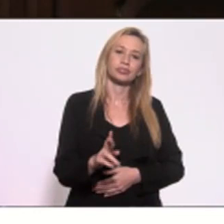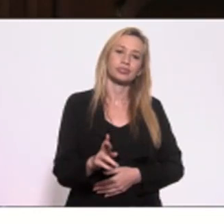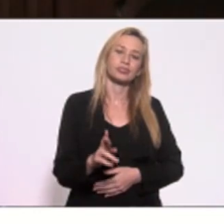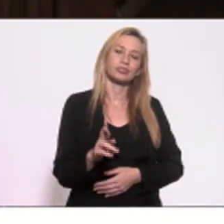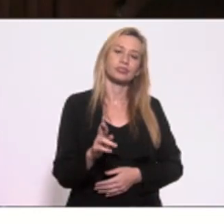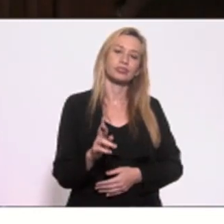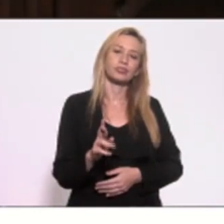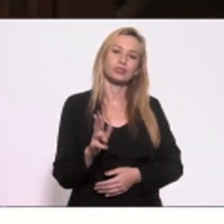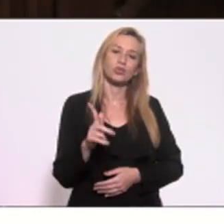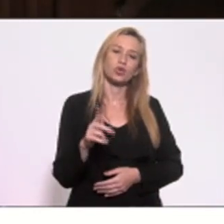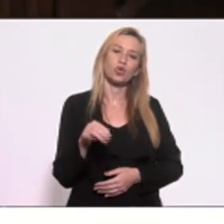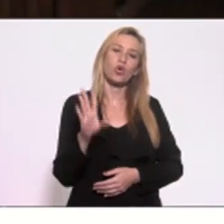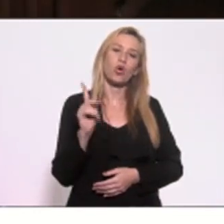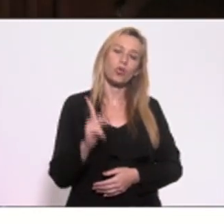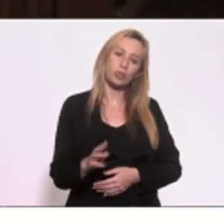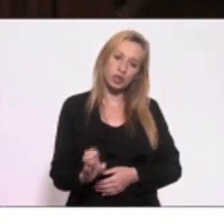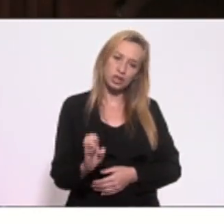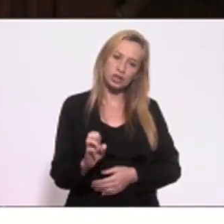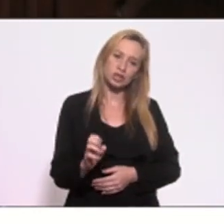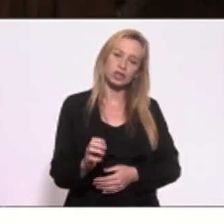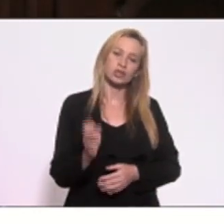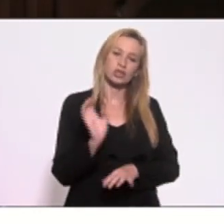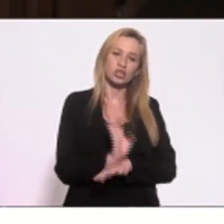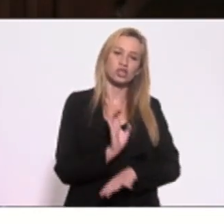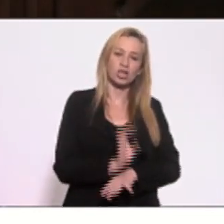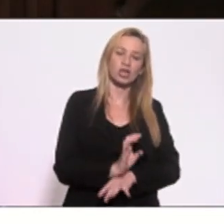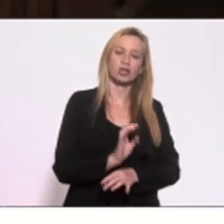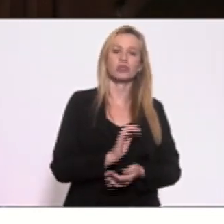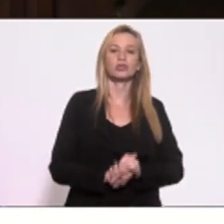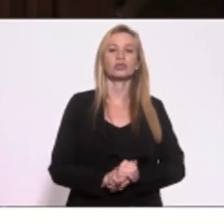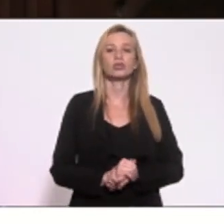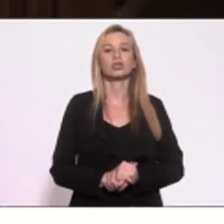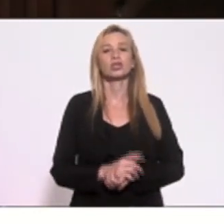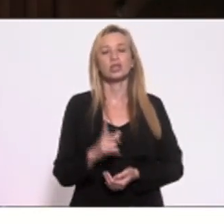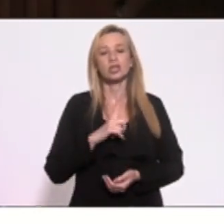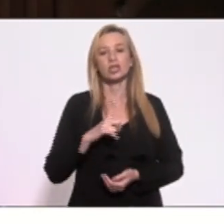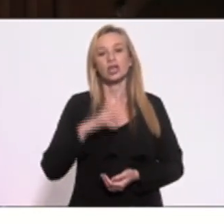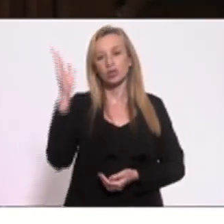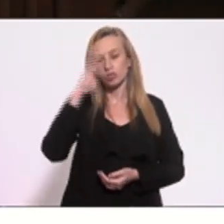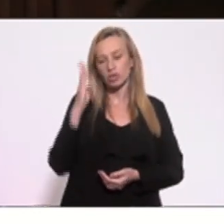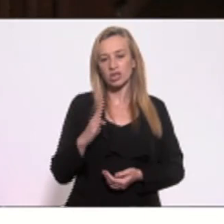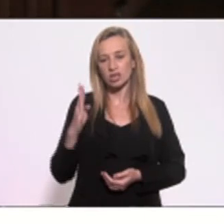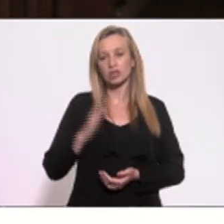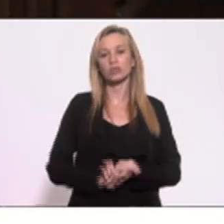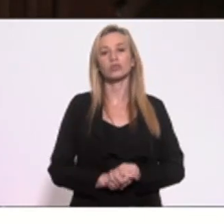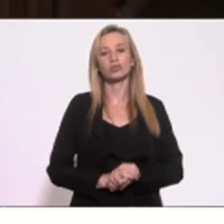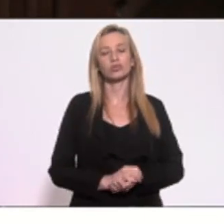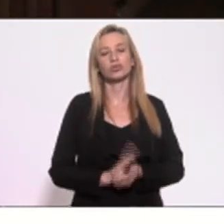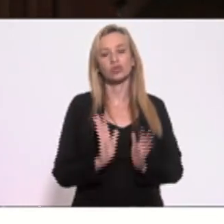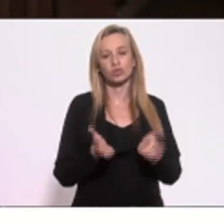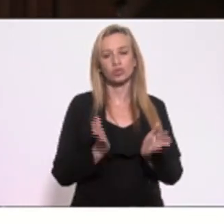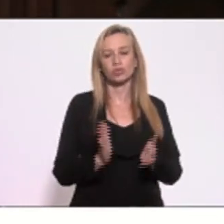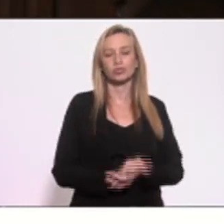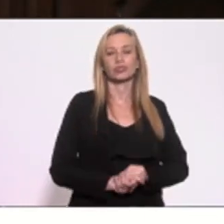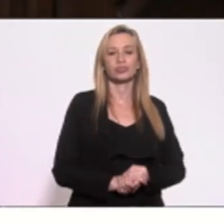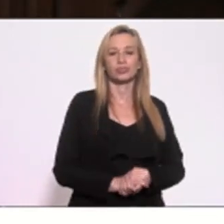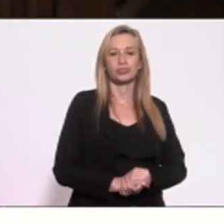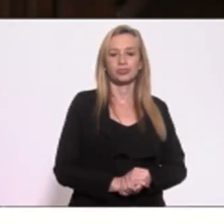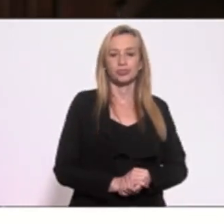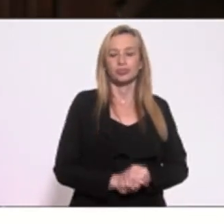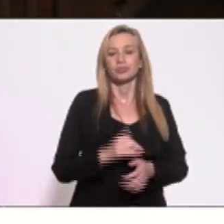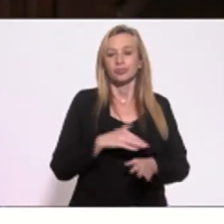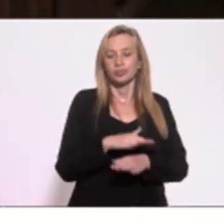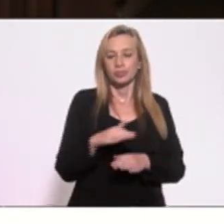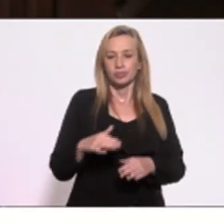pela desestabilização política e institucional que enfrenta o Brasil de hoje. Portanto, toda